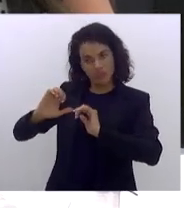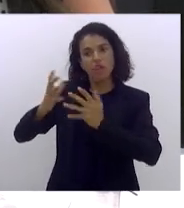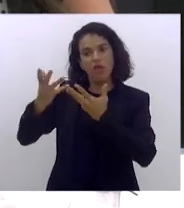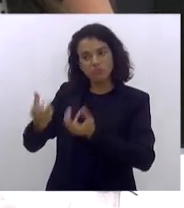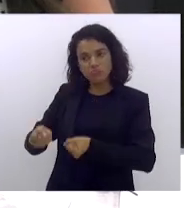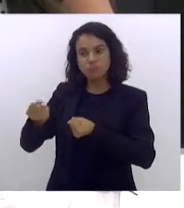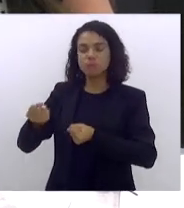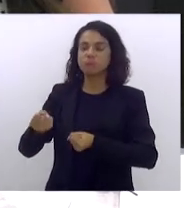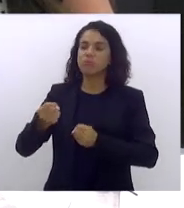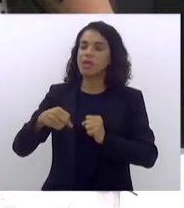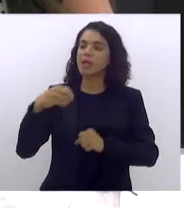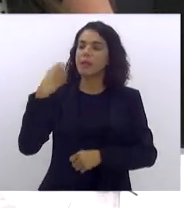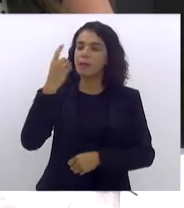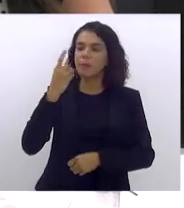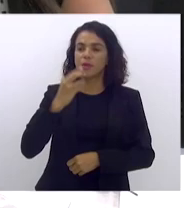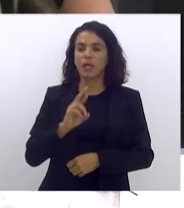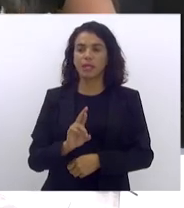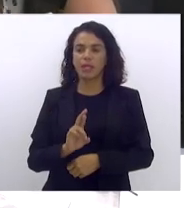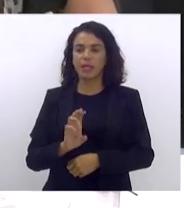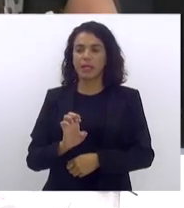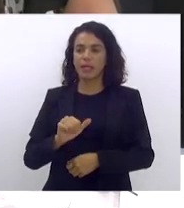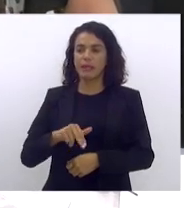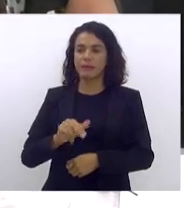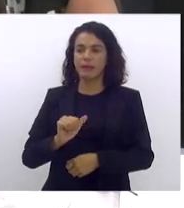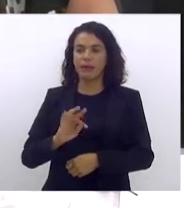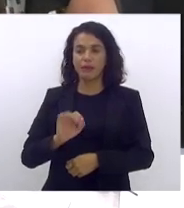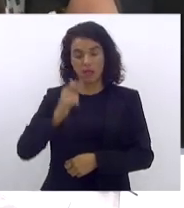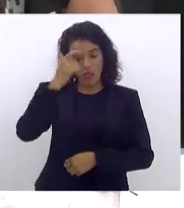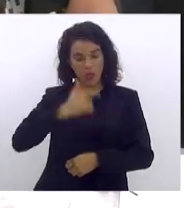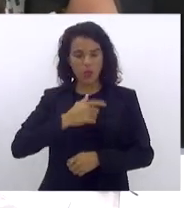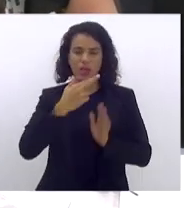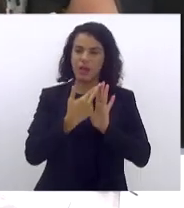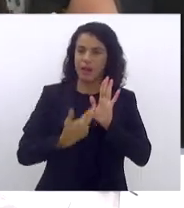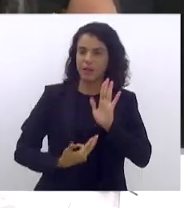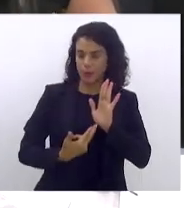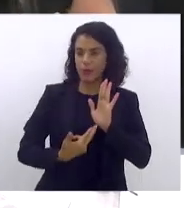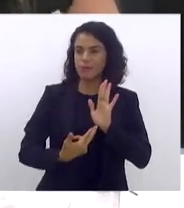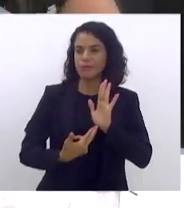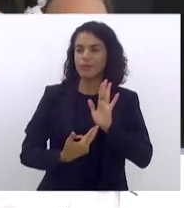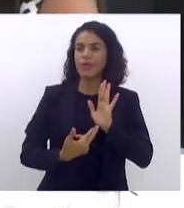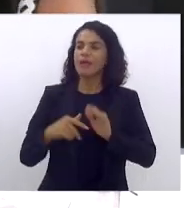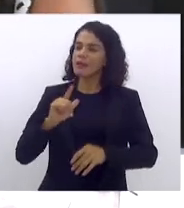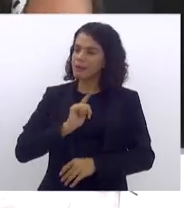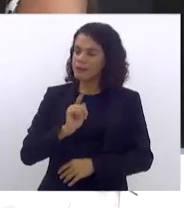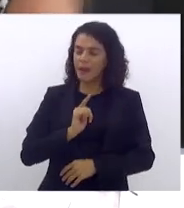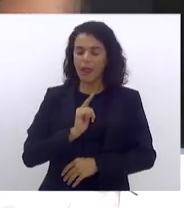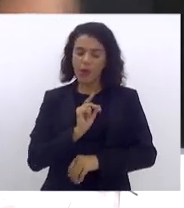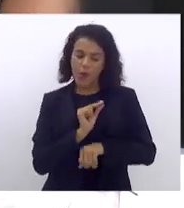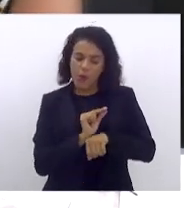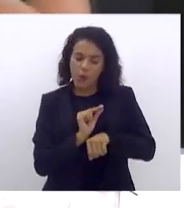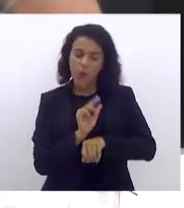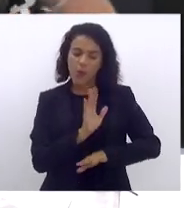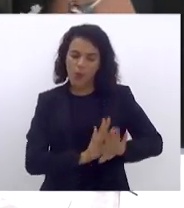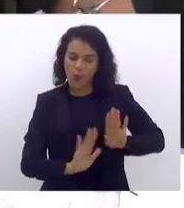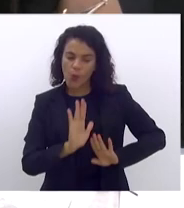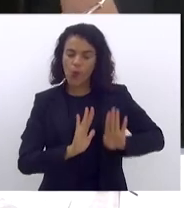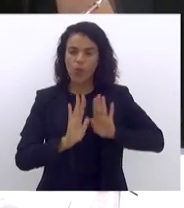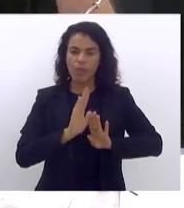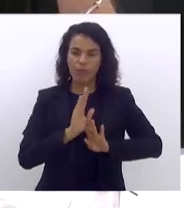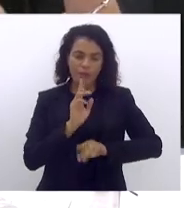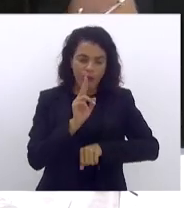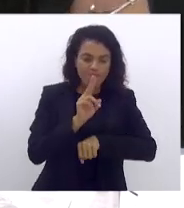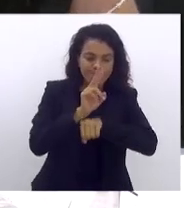para pautar projetos, coisas que estavam sob a minha relatoria e que a gente tem esse cuidado também de observar